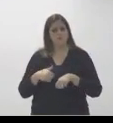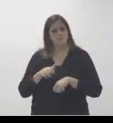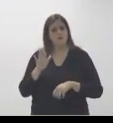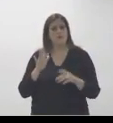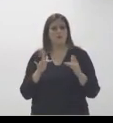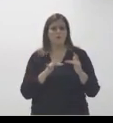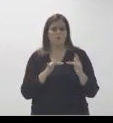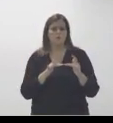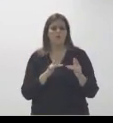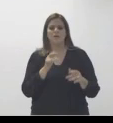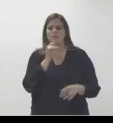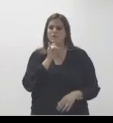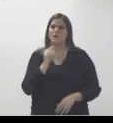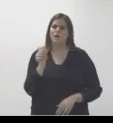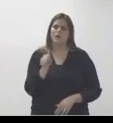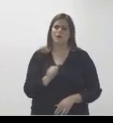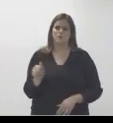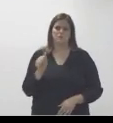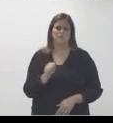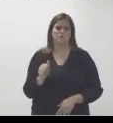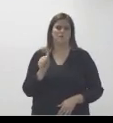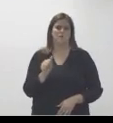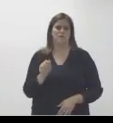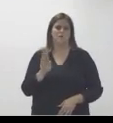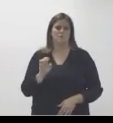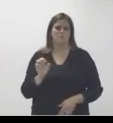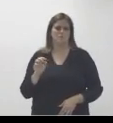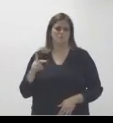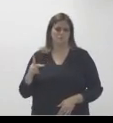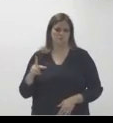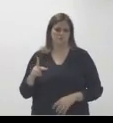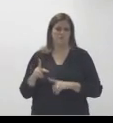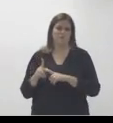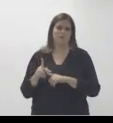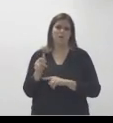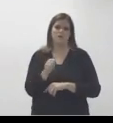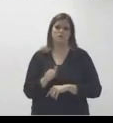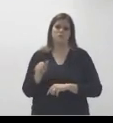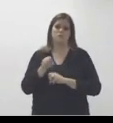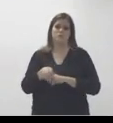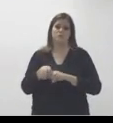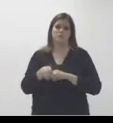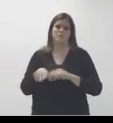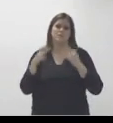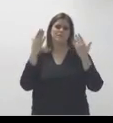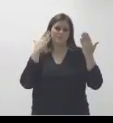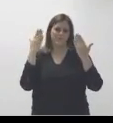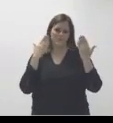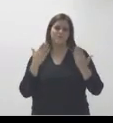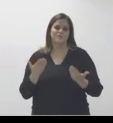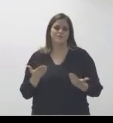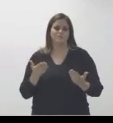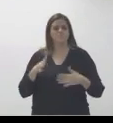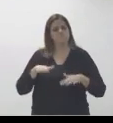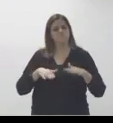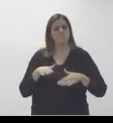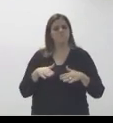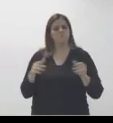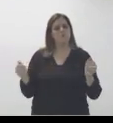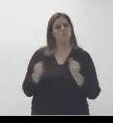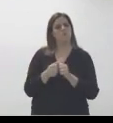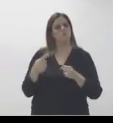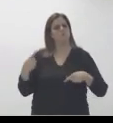associações aberto por exemplo que é uma associação brasileira de psicologia enfim para que a gente possa fazer uma discussão mais ampla sobre